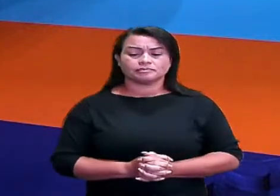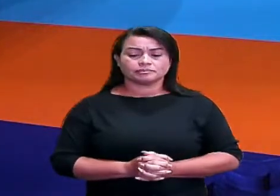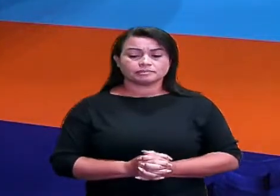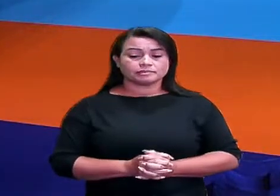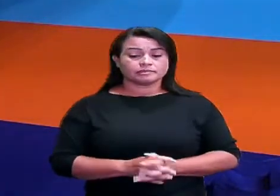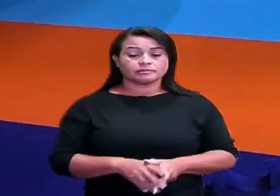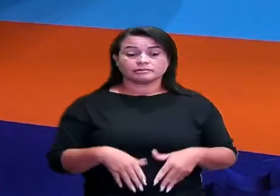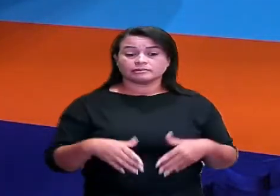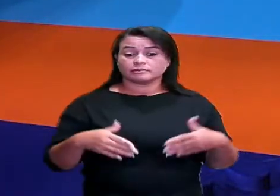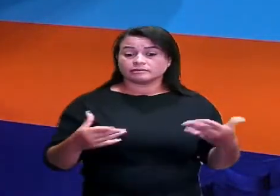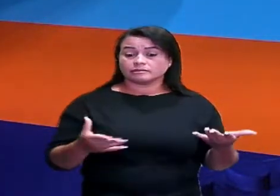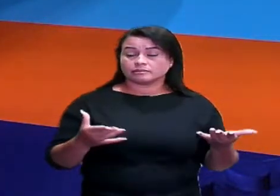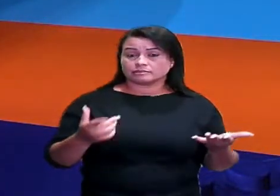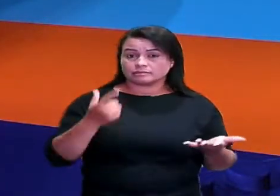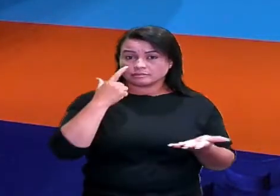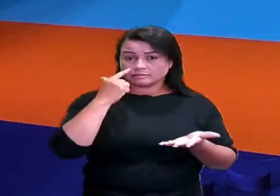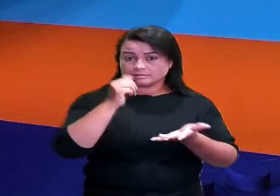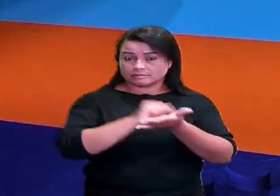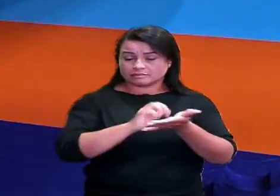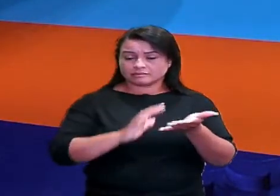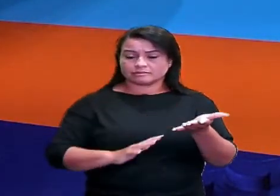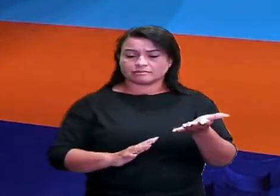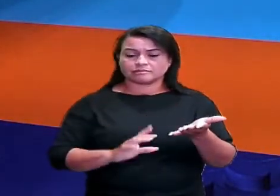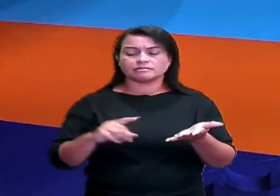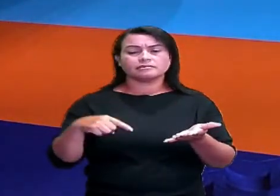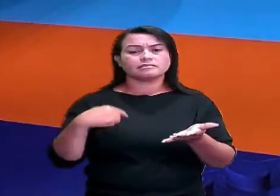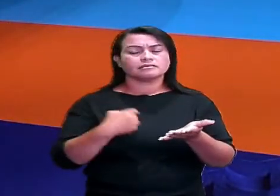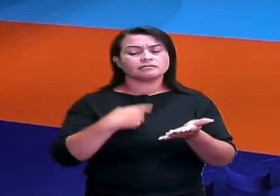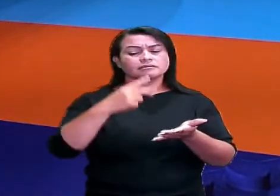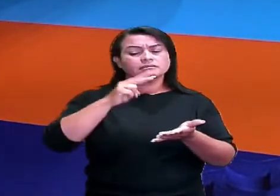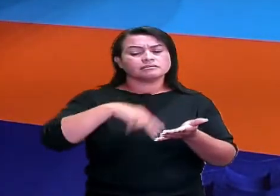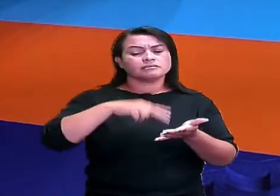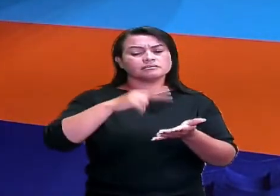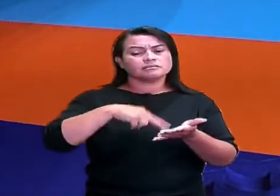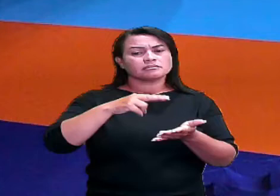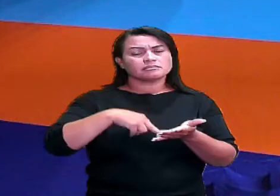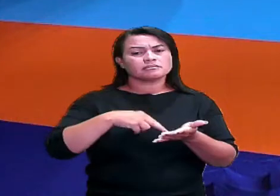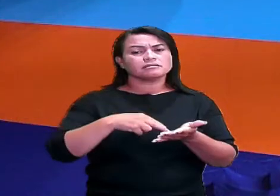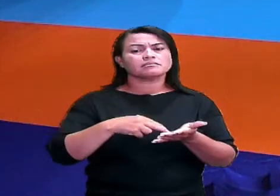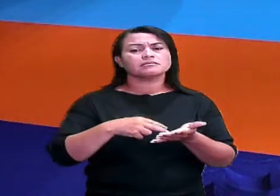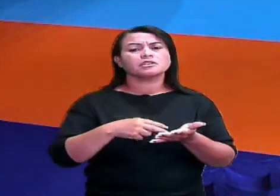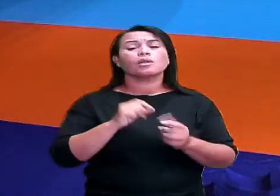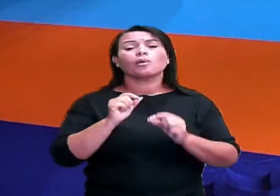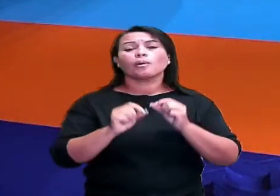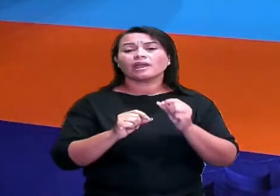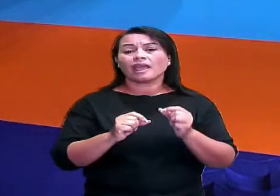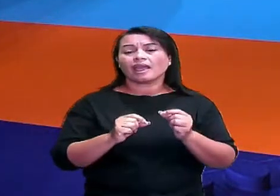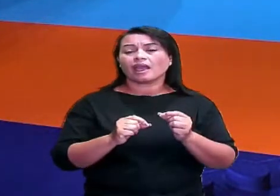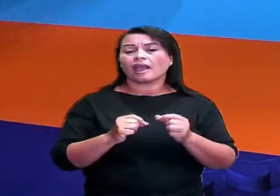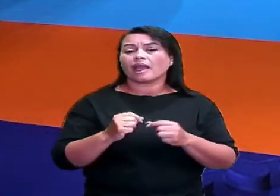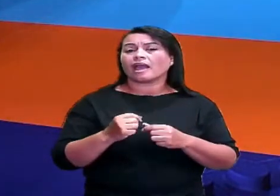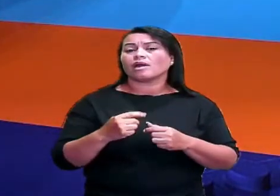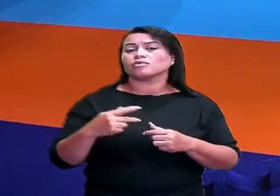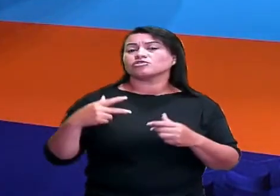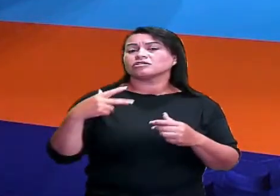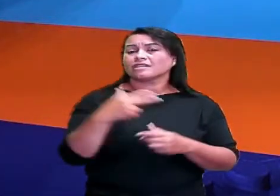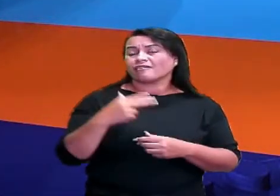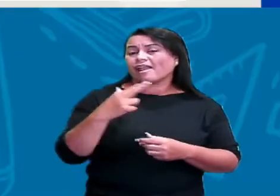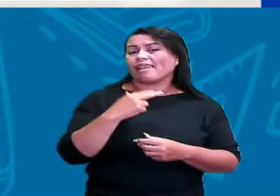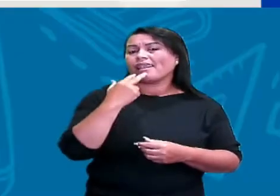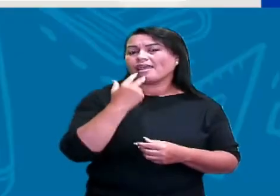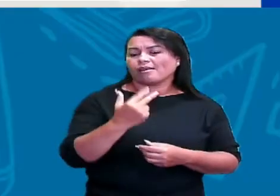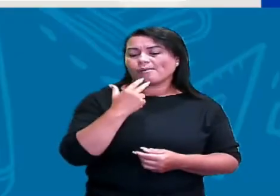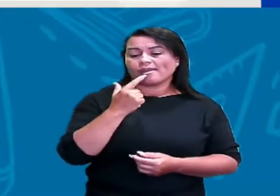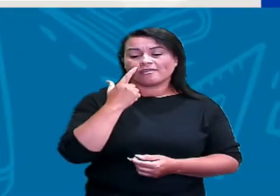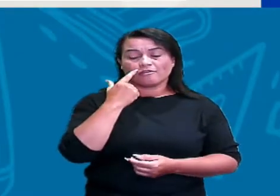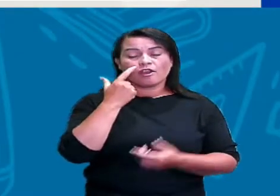E aí, vamos agora para uma atividade. Nós vamos ler os trava-línguas e descobrir onde está o erro. Presta